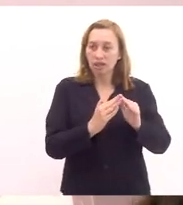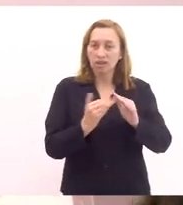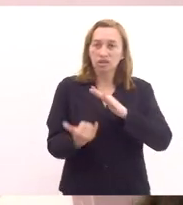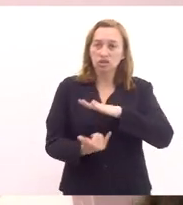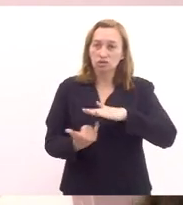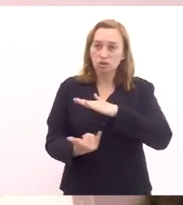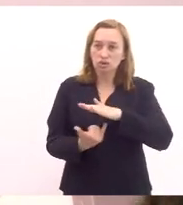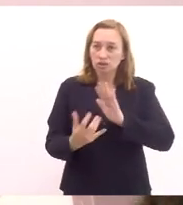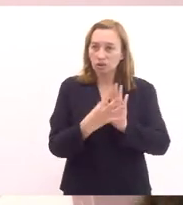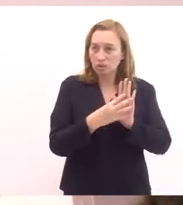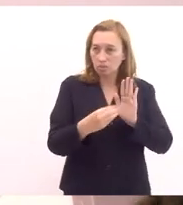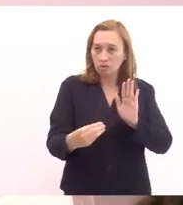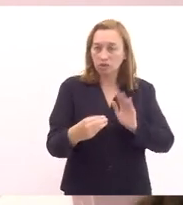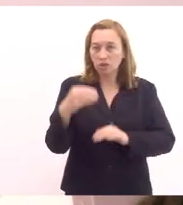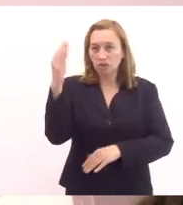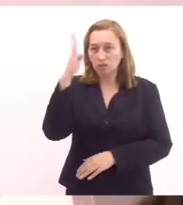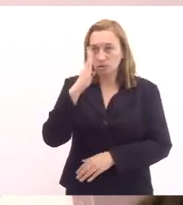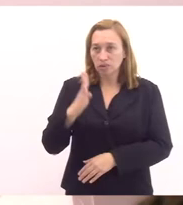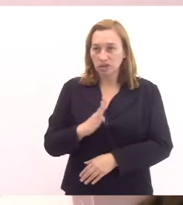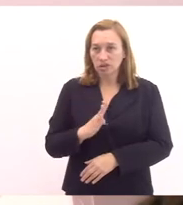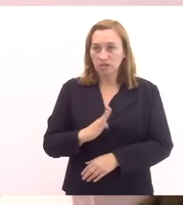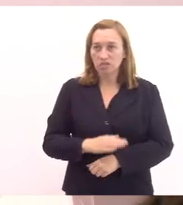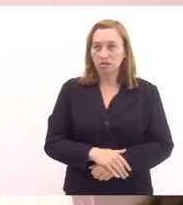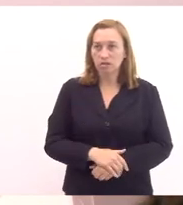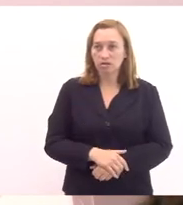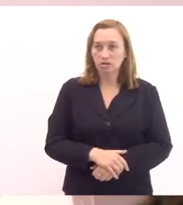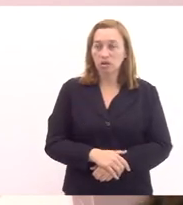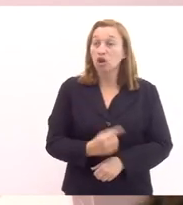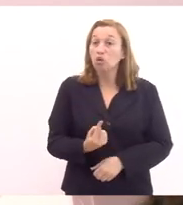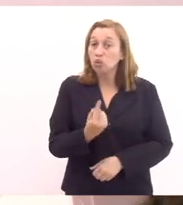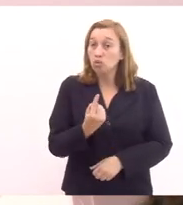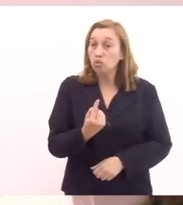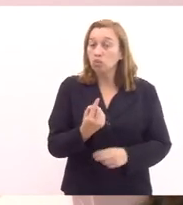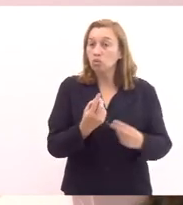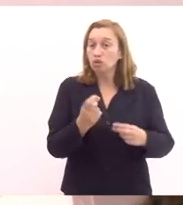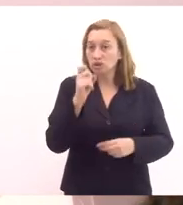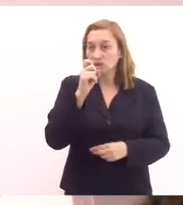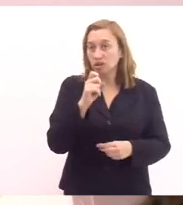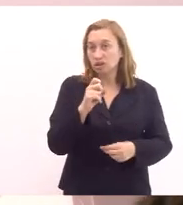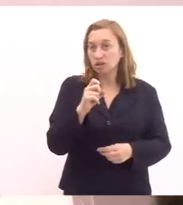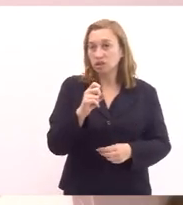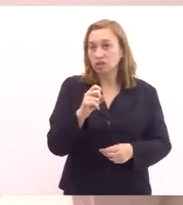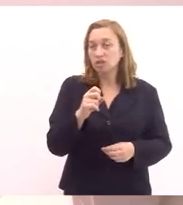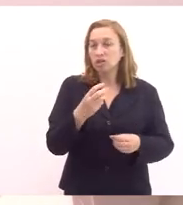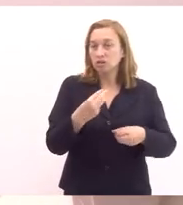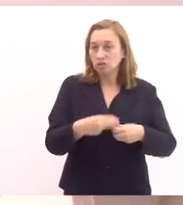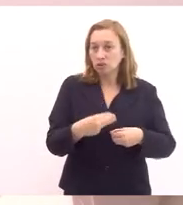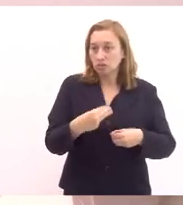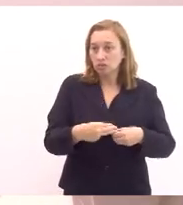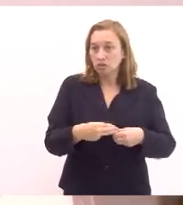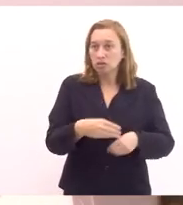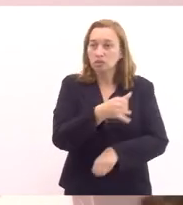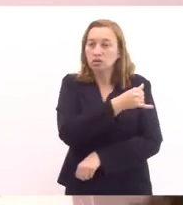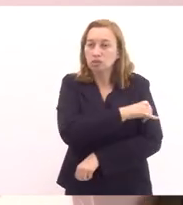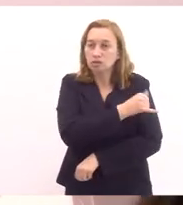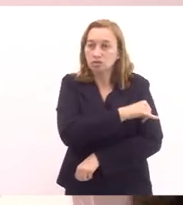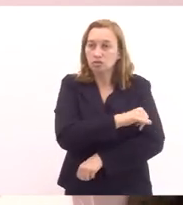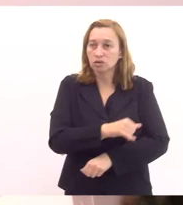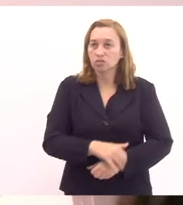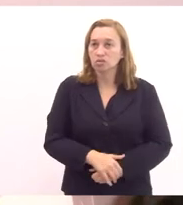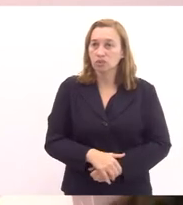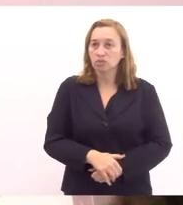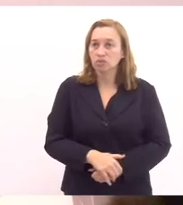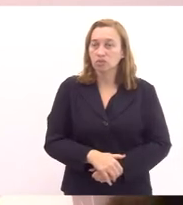neste modelo no Brasil e ela é uma unidade do município do Rio de